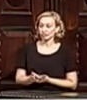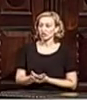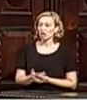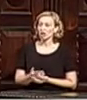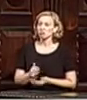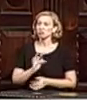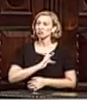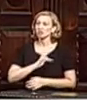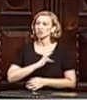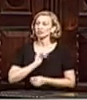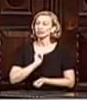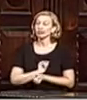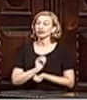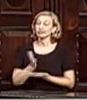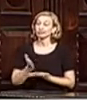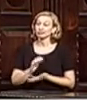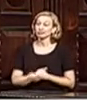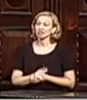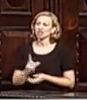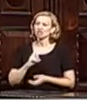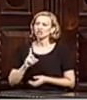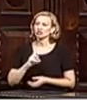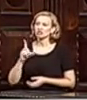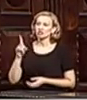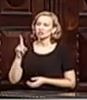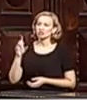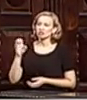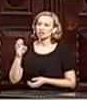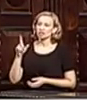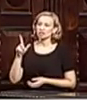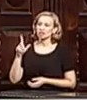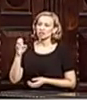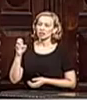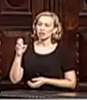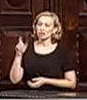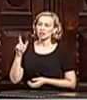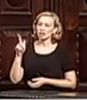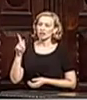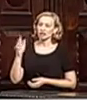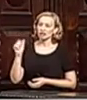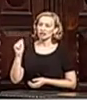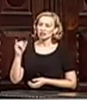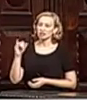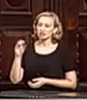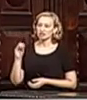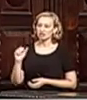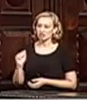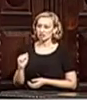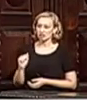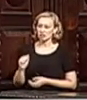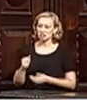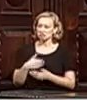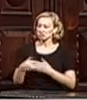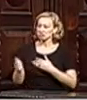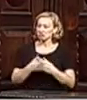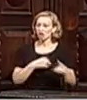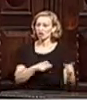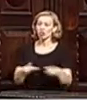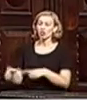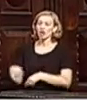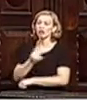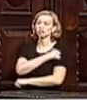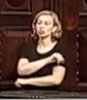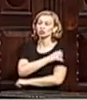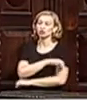paralisada. Nós temos delegacias sem condição de funcionamento em todas as regiões da cidade do Rio de Janeiro,